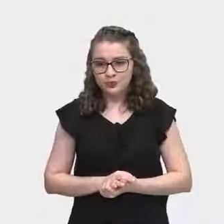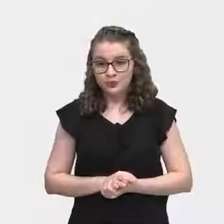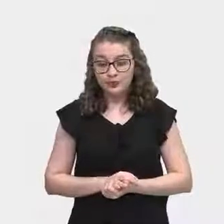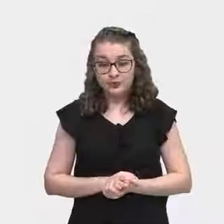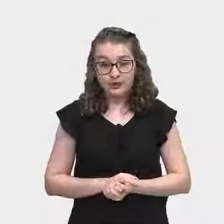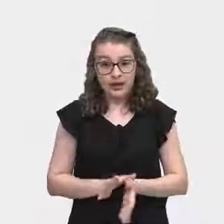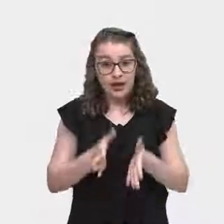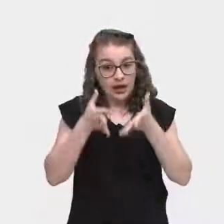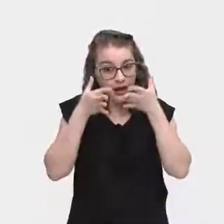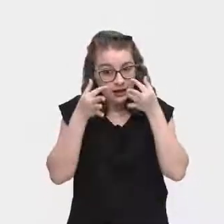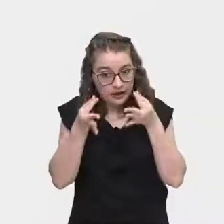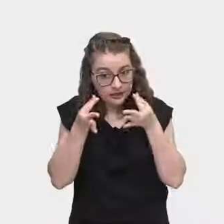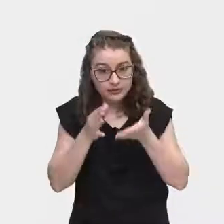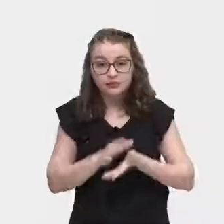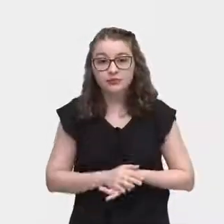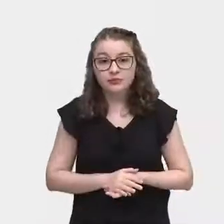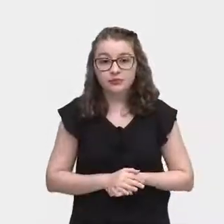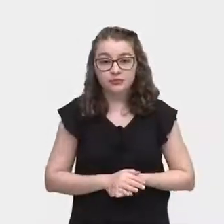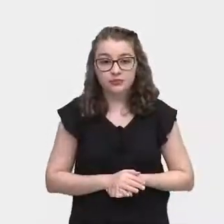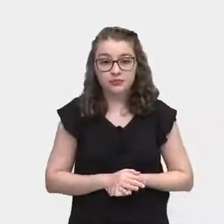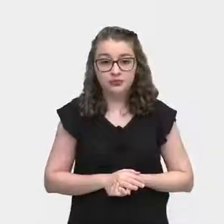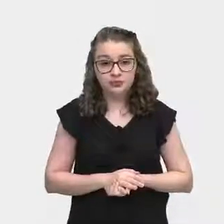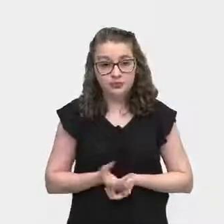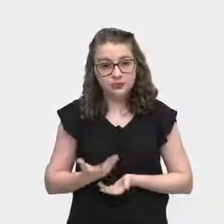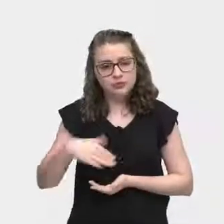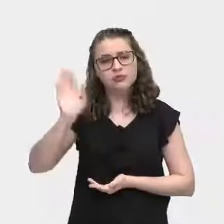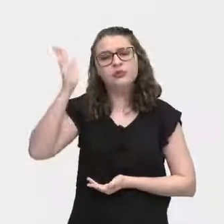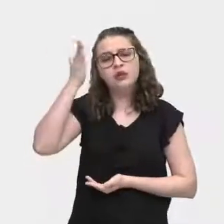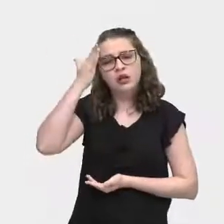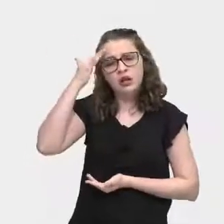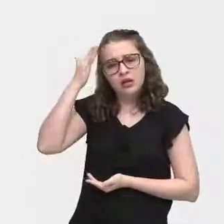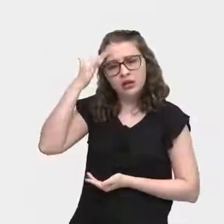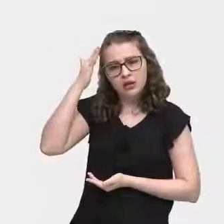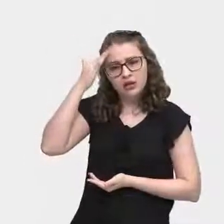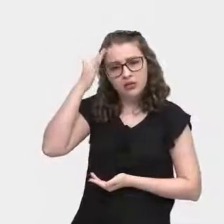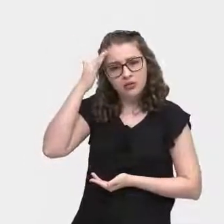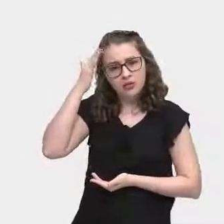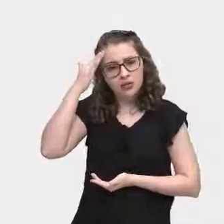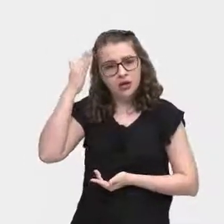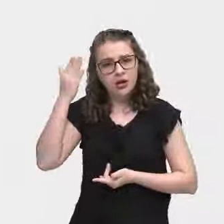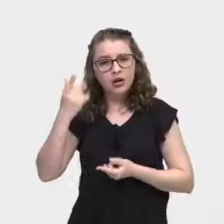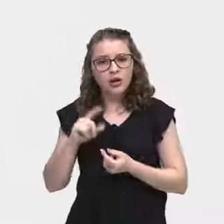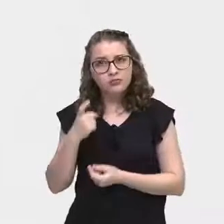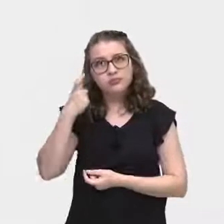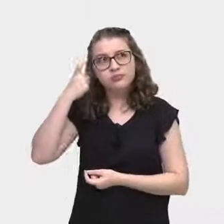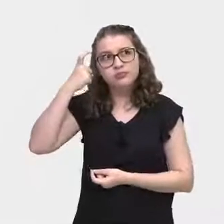Vejam bem, enquanto saber, a filosofia é um produto do pensamento.